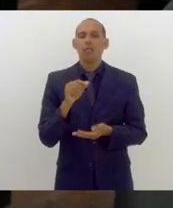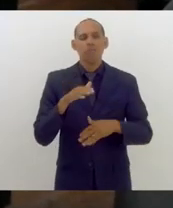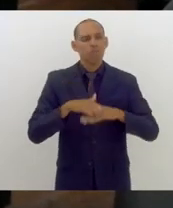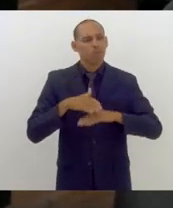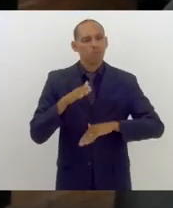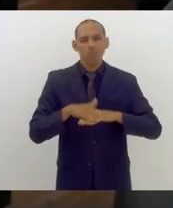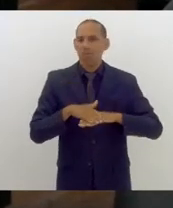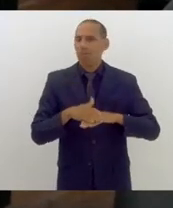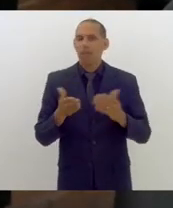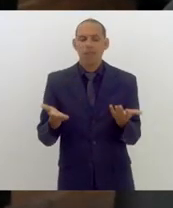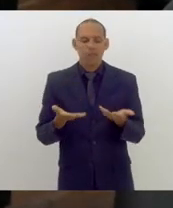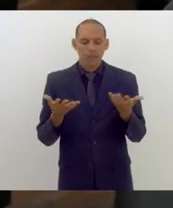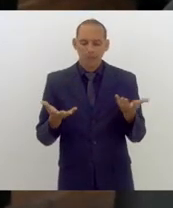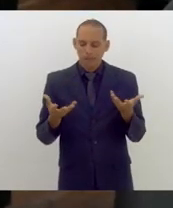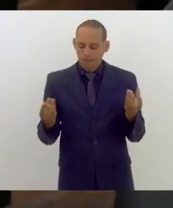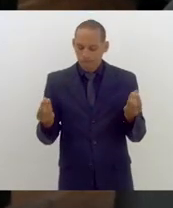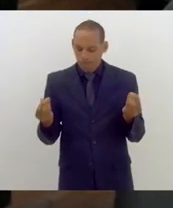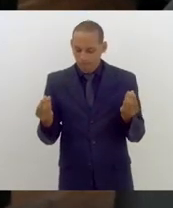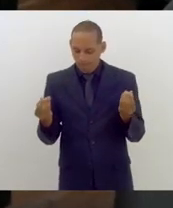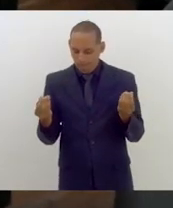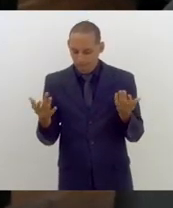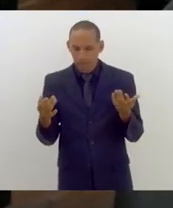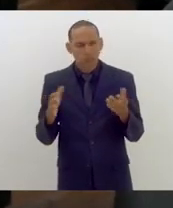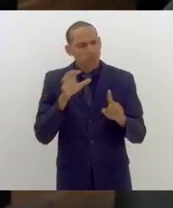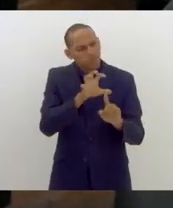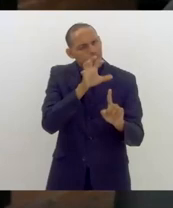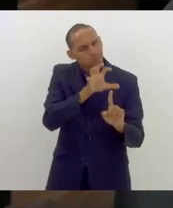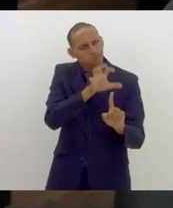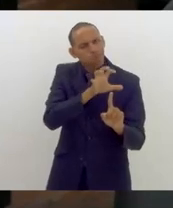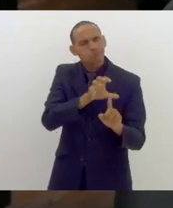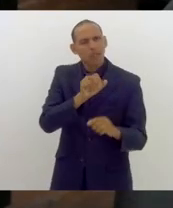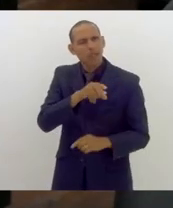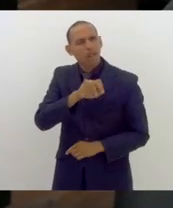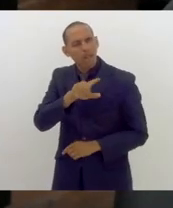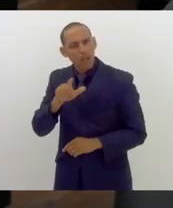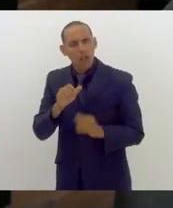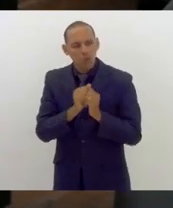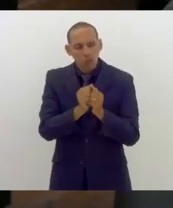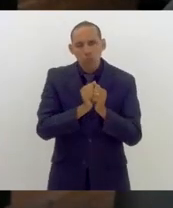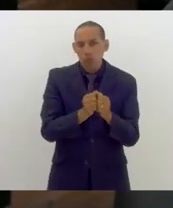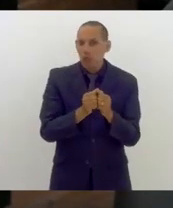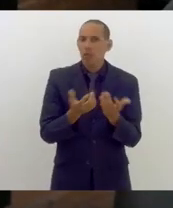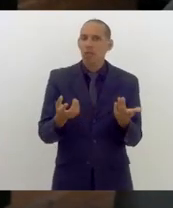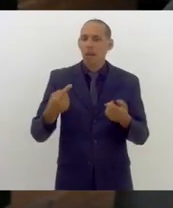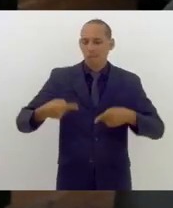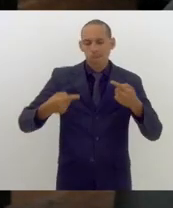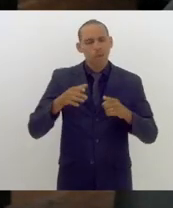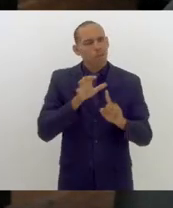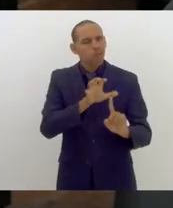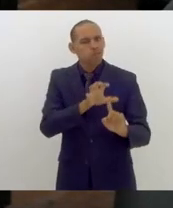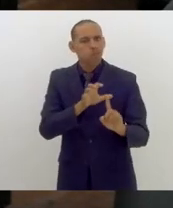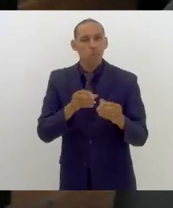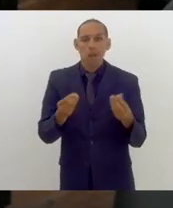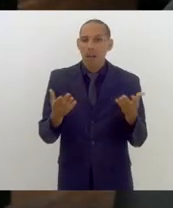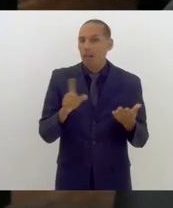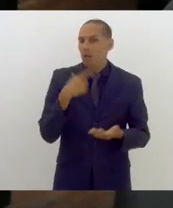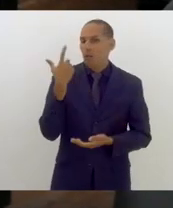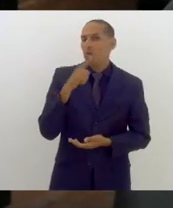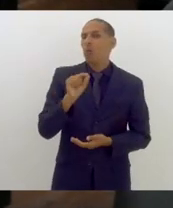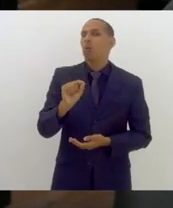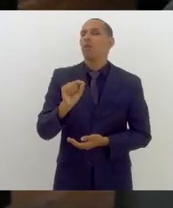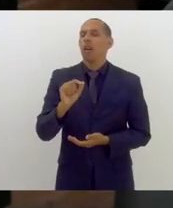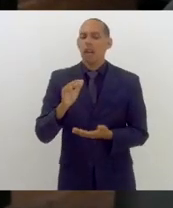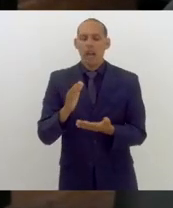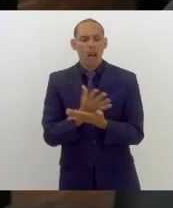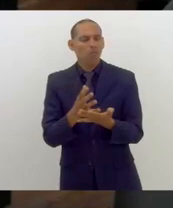esse esse essa pressão junto anel para que eu ia opressão política para que a gente consiga aí de